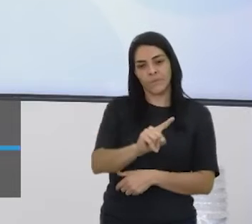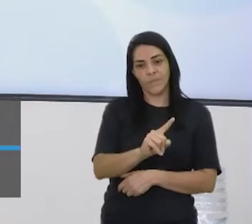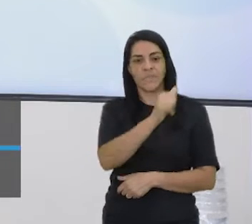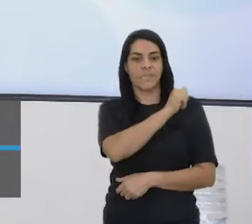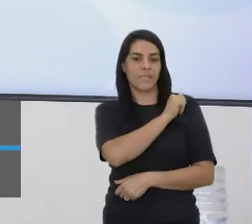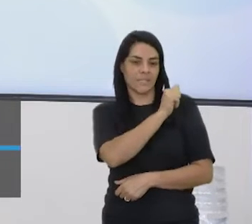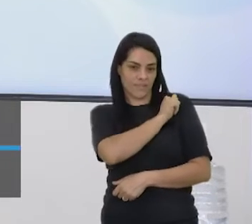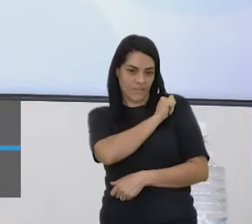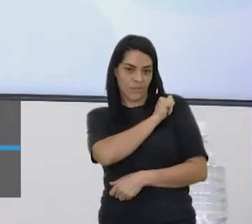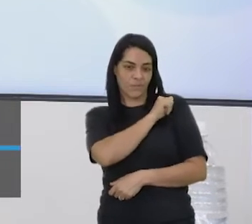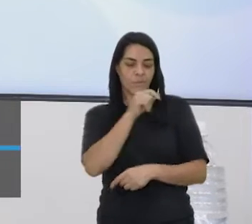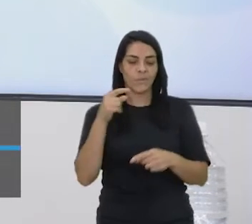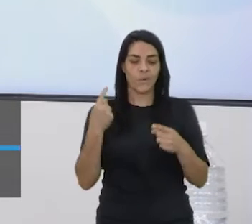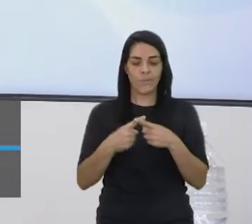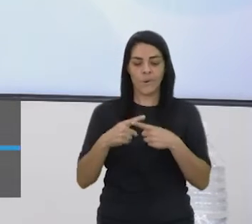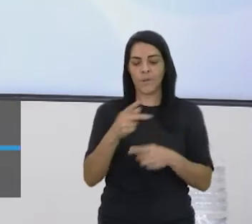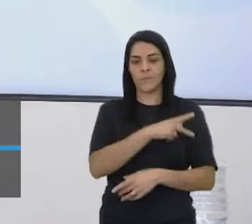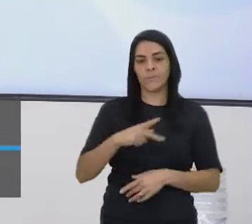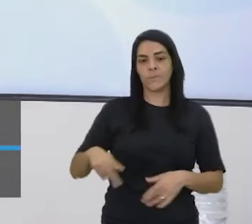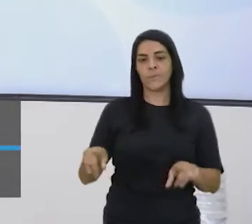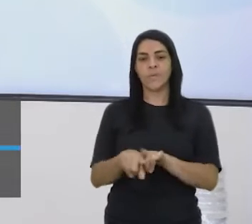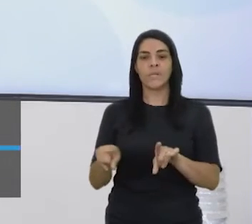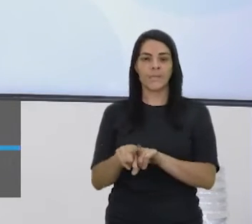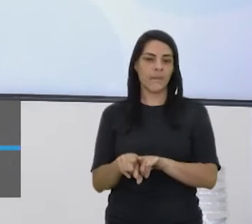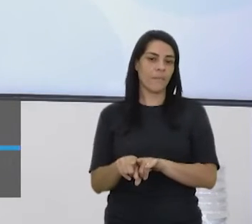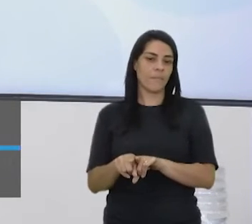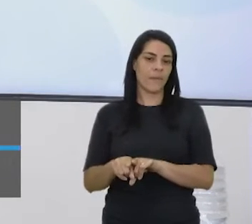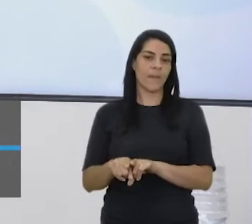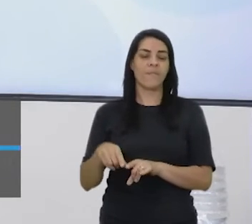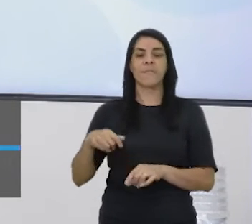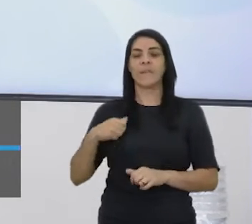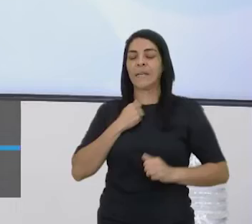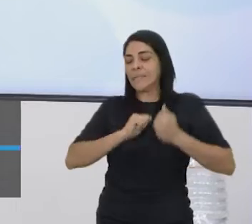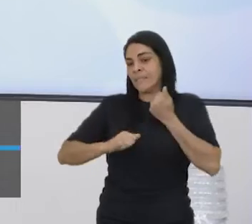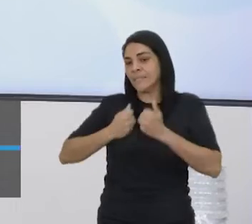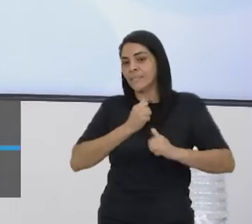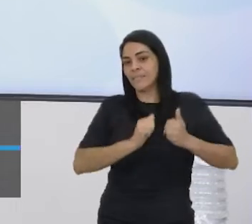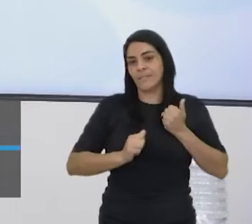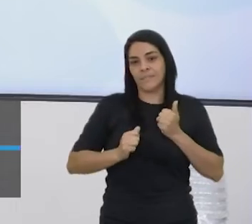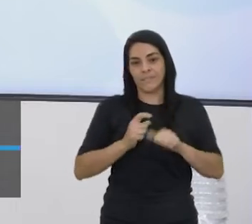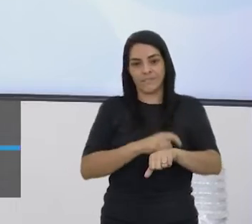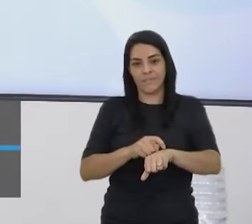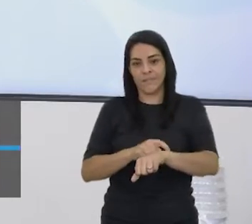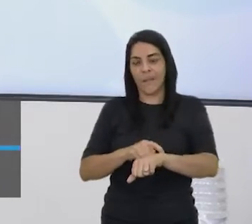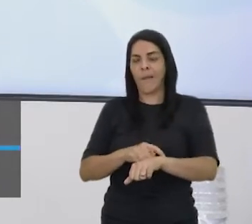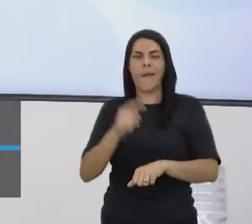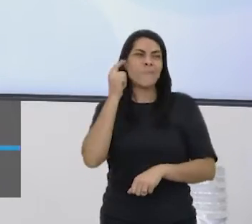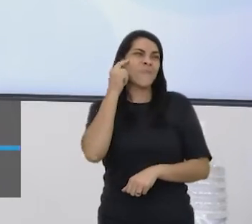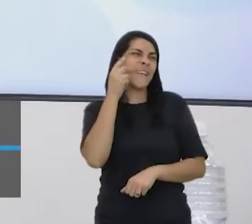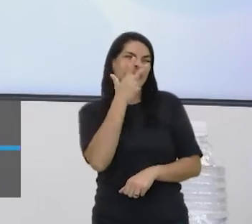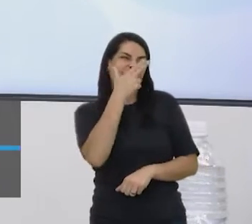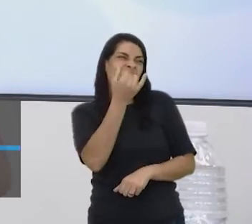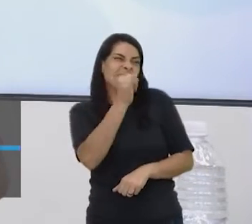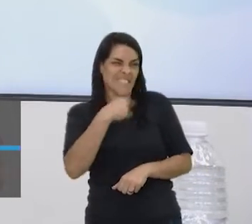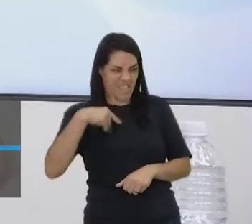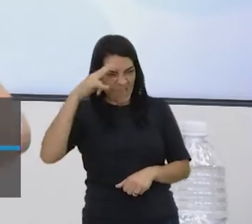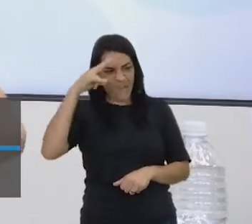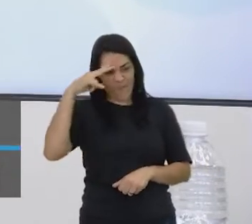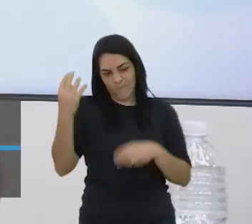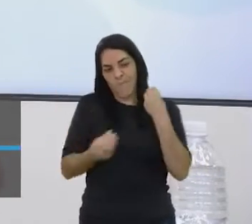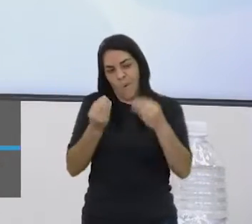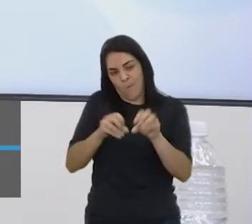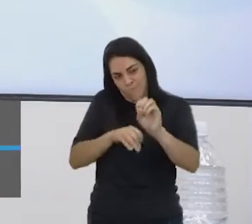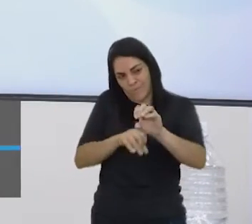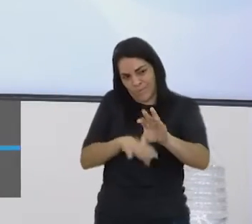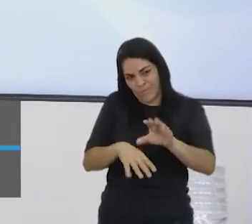ansioso sabe a gente também fica nervoso eu também cheguei e falei meu será que eu ainda lembro como dar aula será que que eu vou ficar nervosa e vai